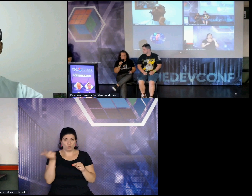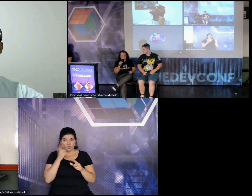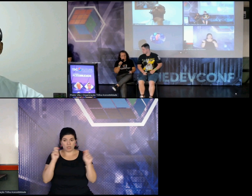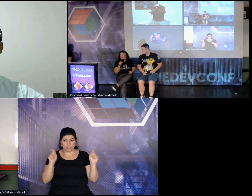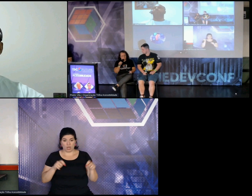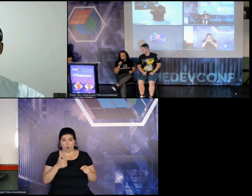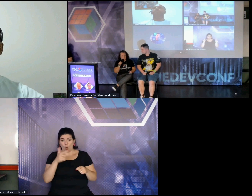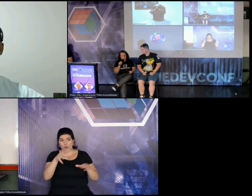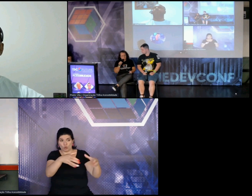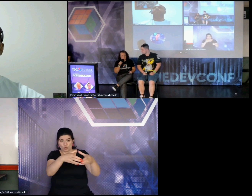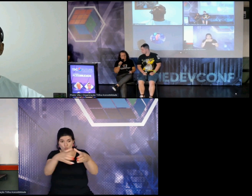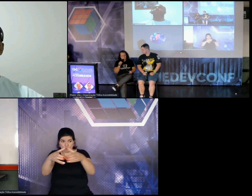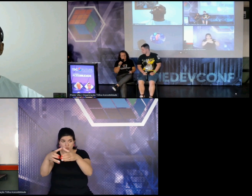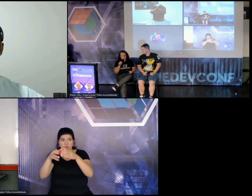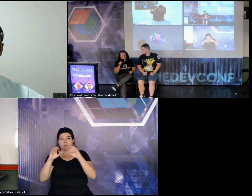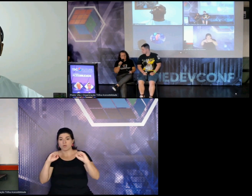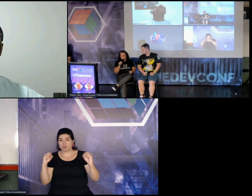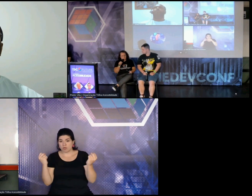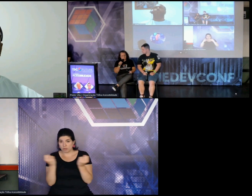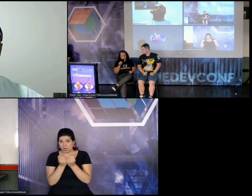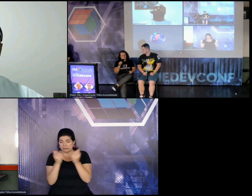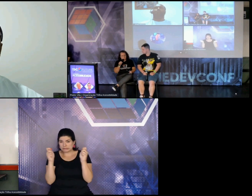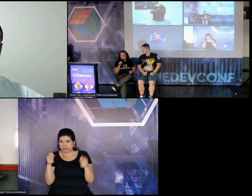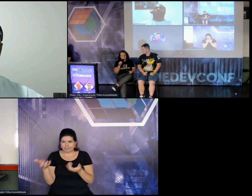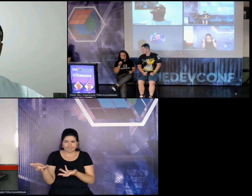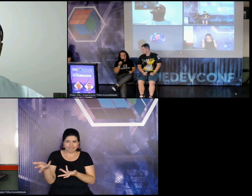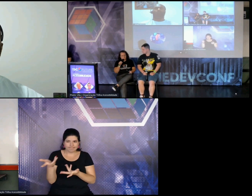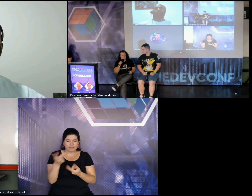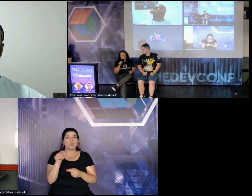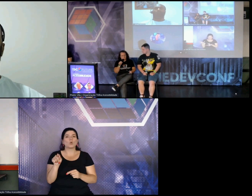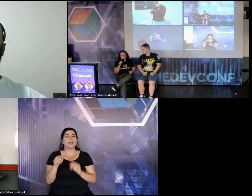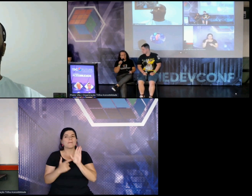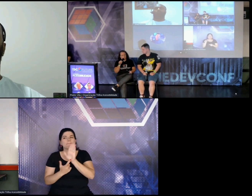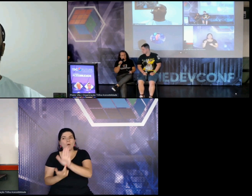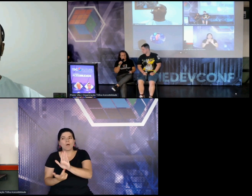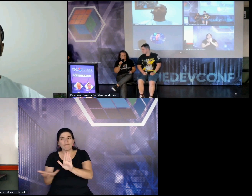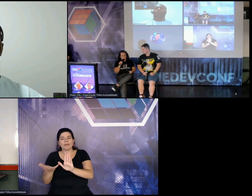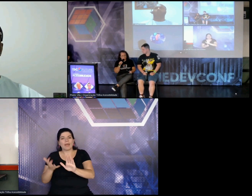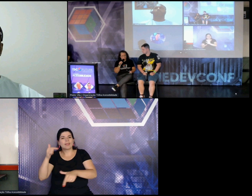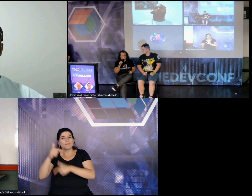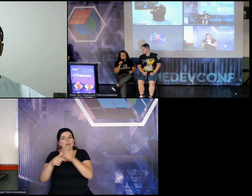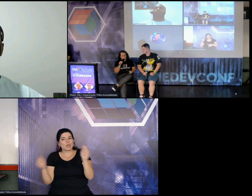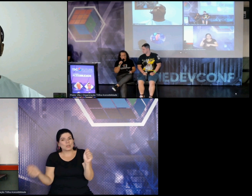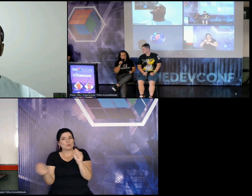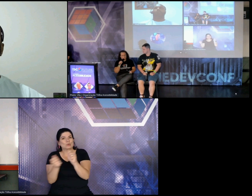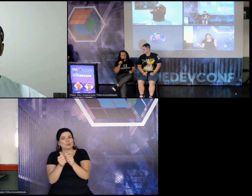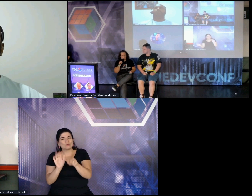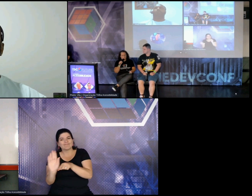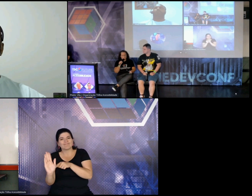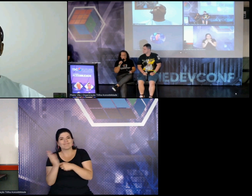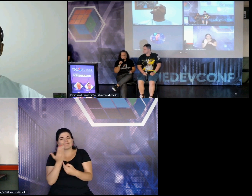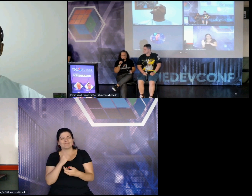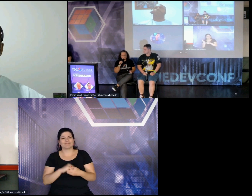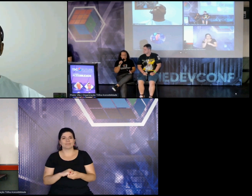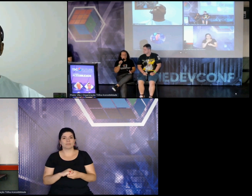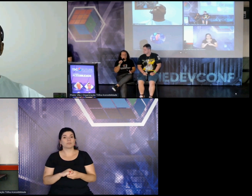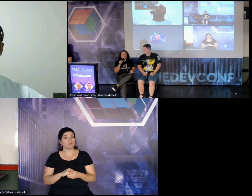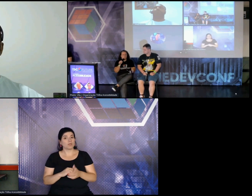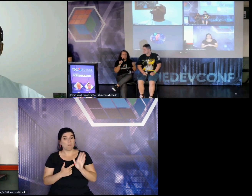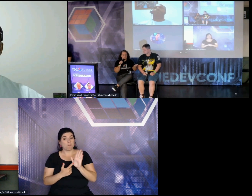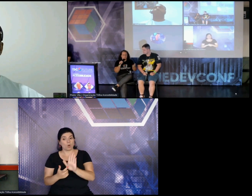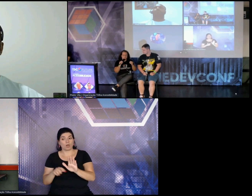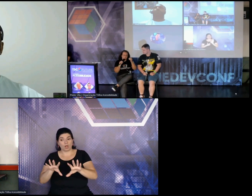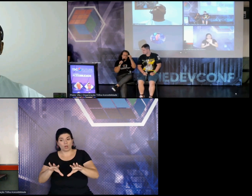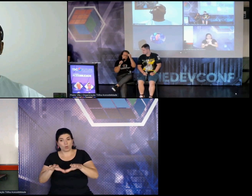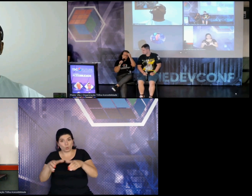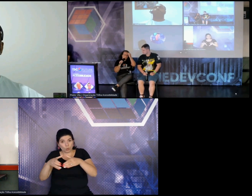outras squads é principalmente quando a gente mostra para ela que a gente quer fazer um trabalho colaborativo. A partir do momento em que a gente mostra para a